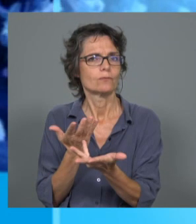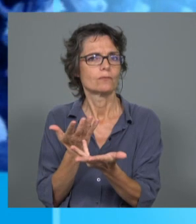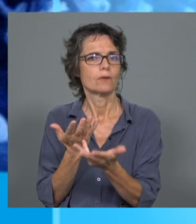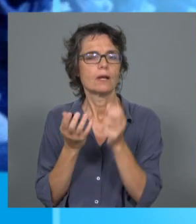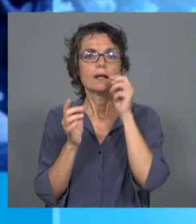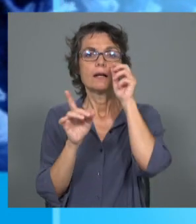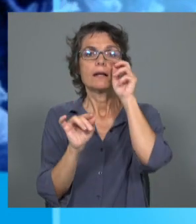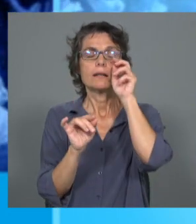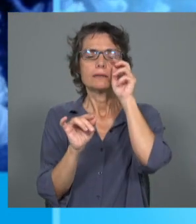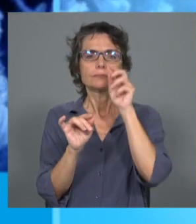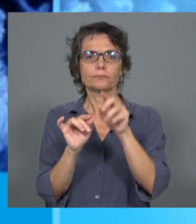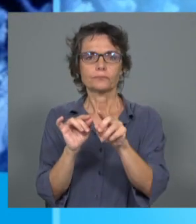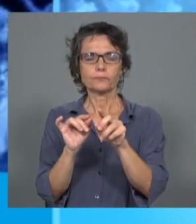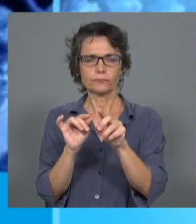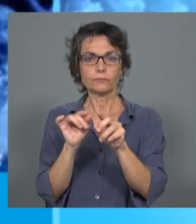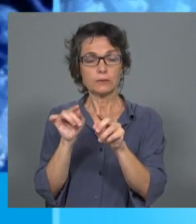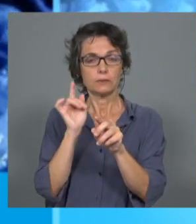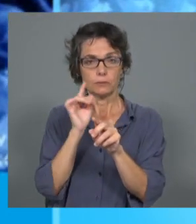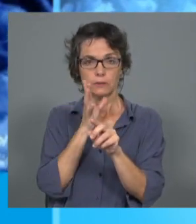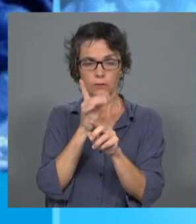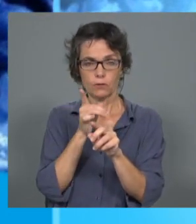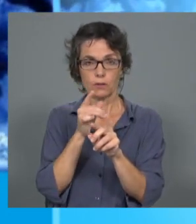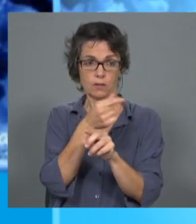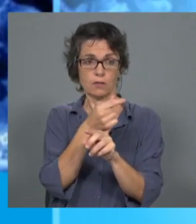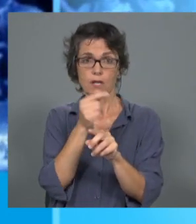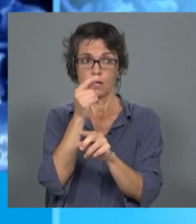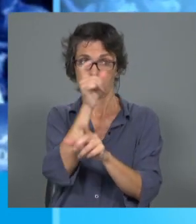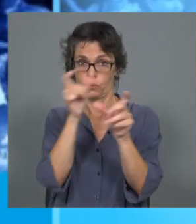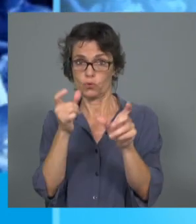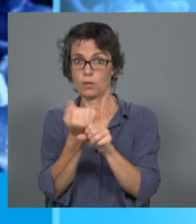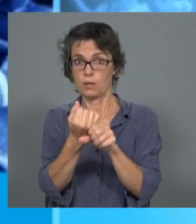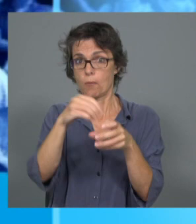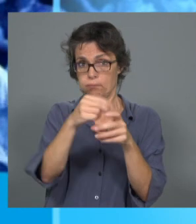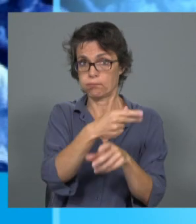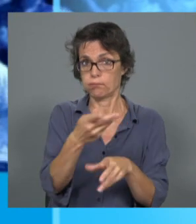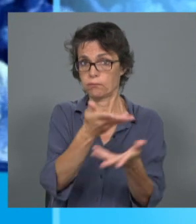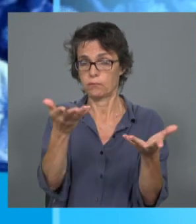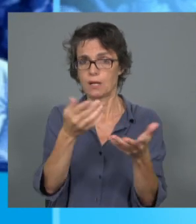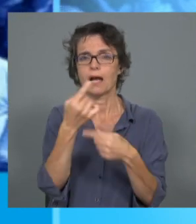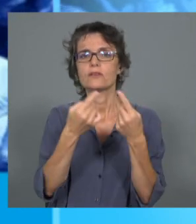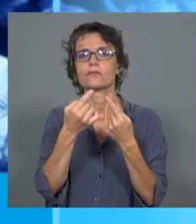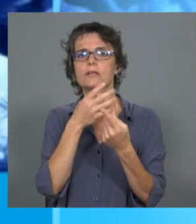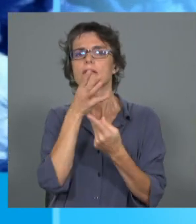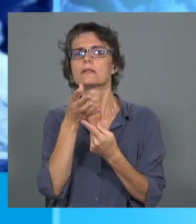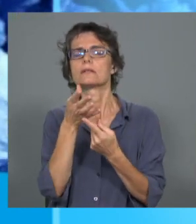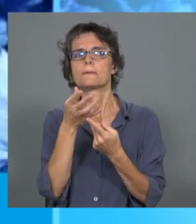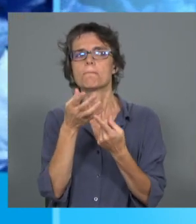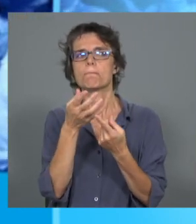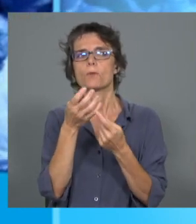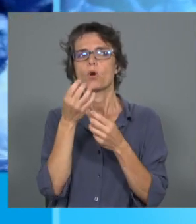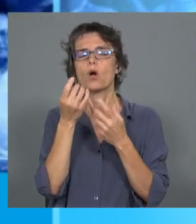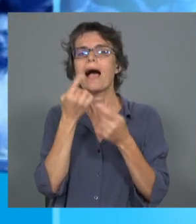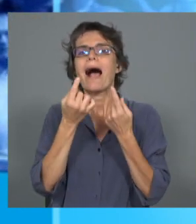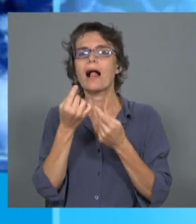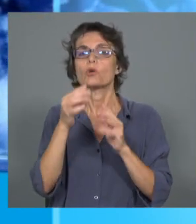que às vezes eu penso que as pessoas, mesmo as que fazem televisão, confundem, é entre entretenimento e ser interessante. O que as